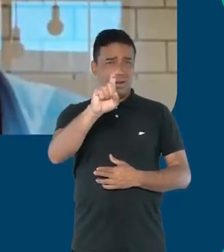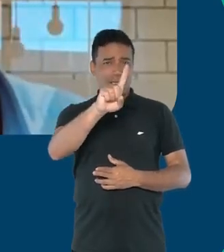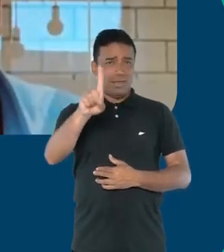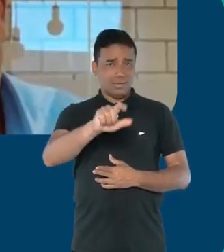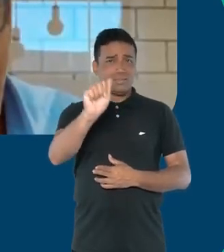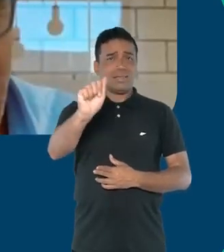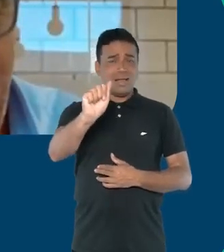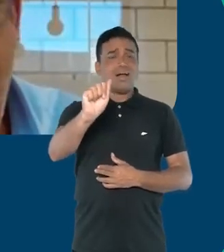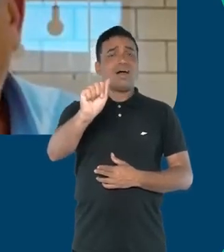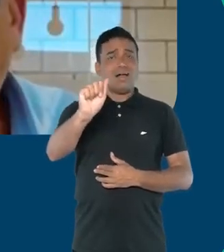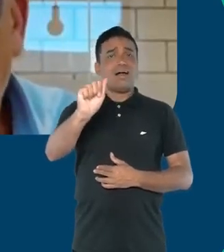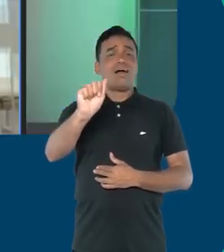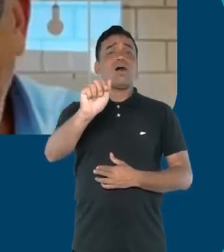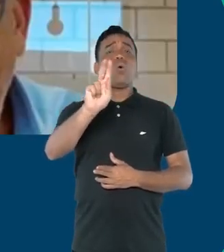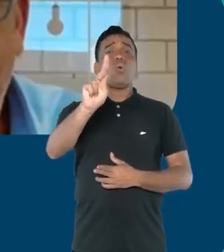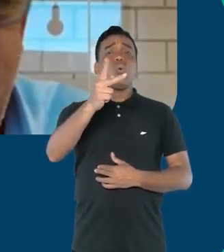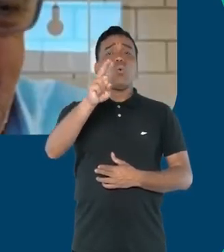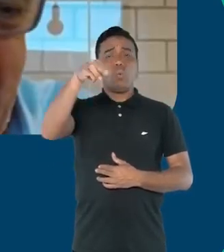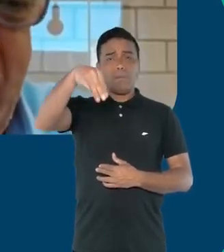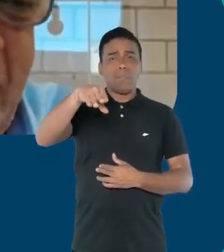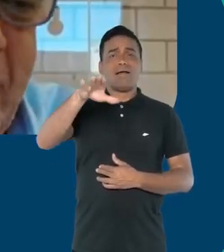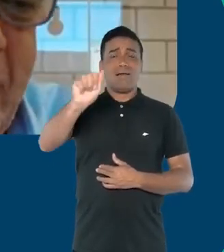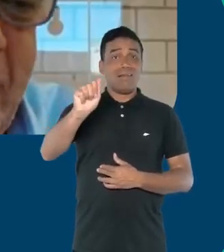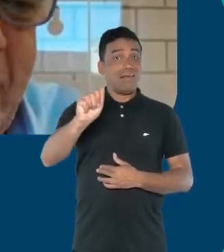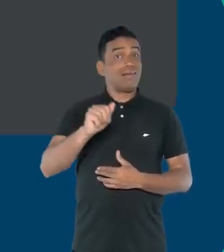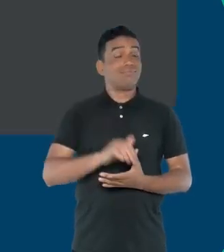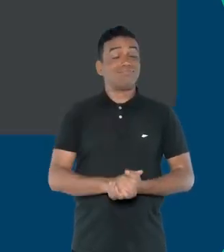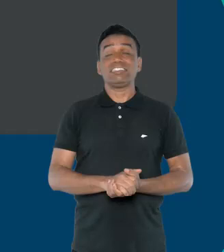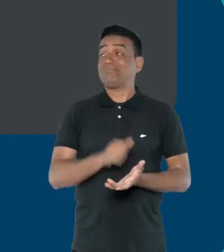vai pagar um preço alto por isso. Ele vai falar, olha,